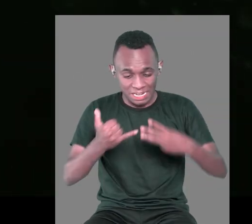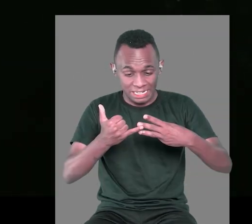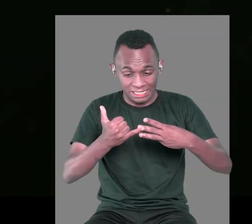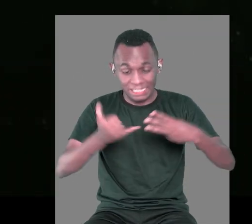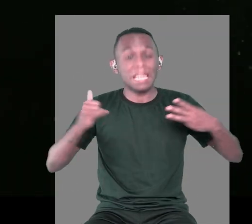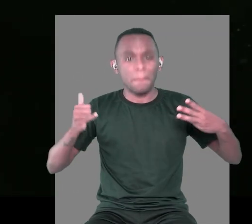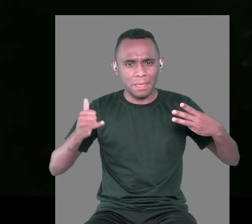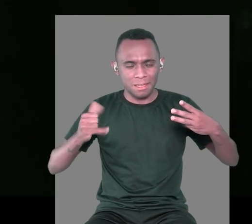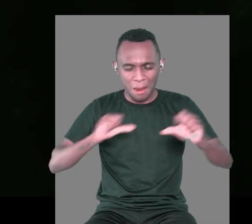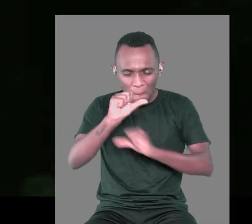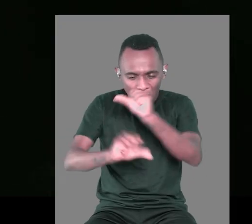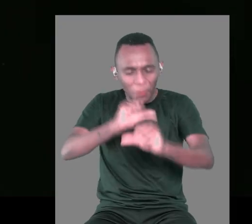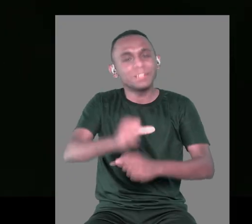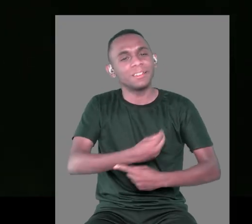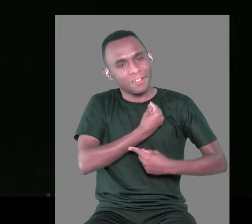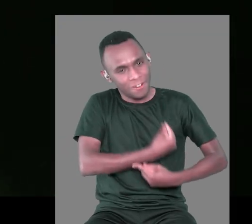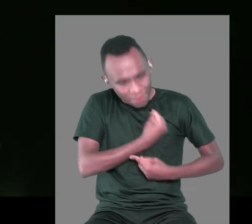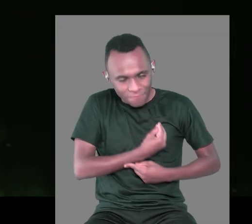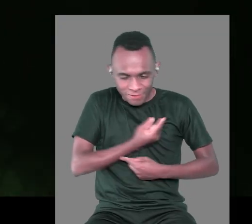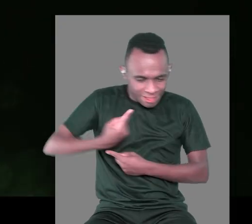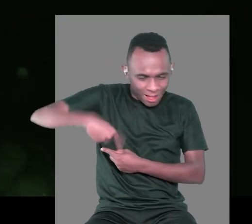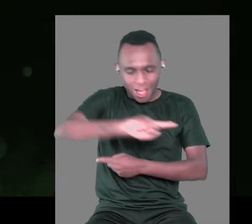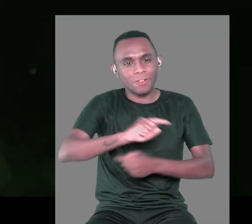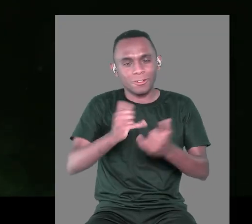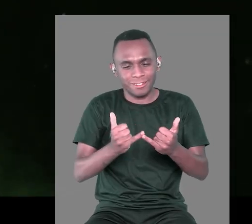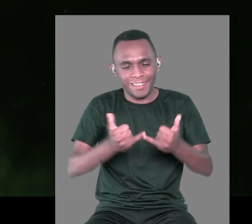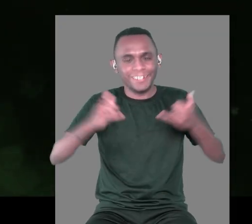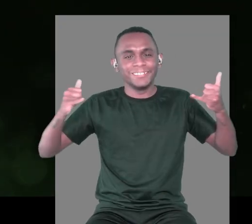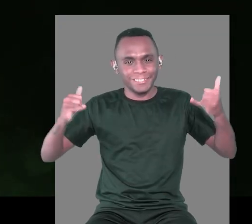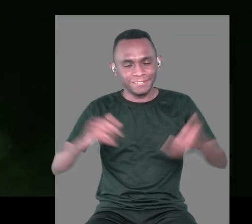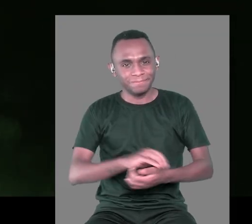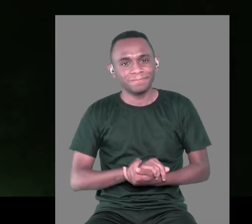CEMIG, transformando vidas com a nossa energia.